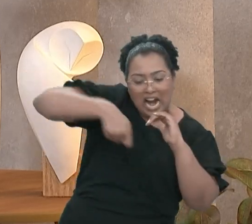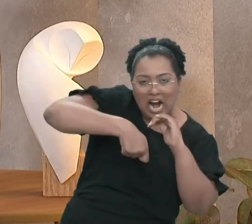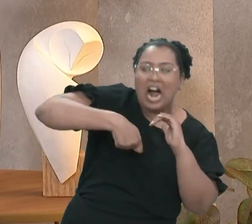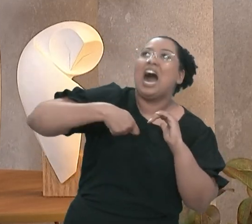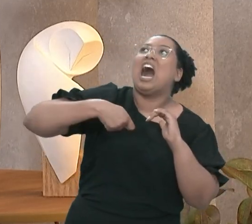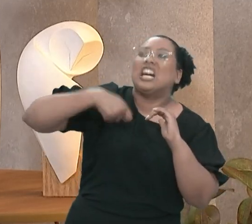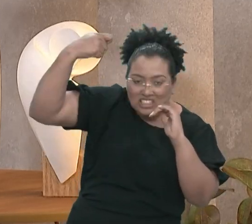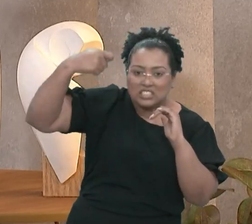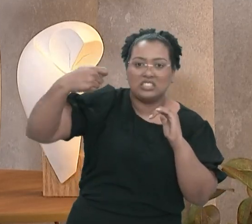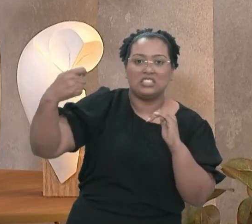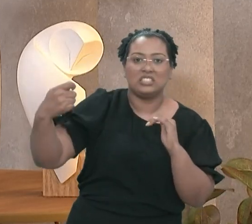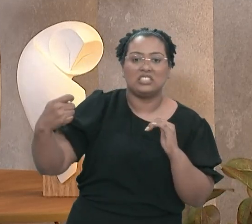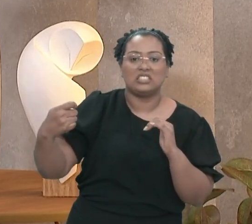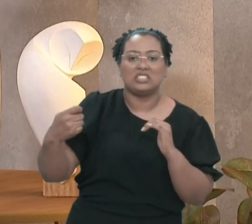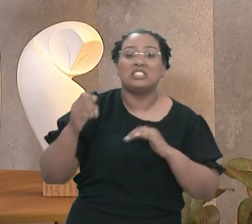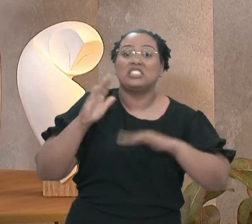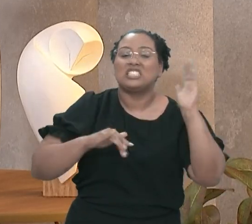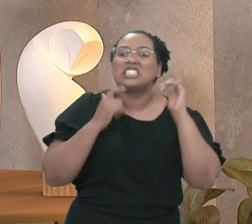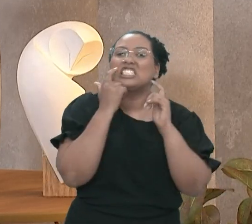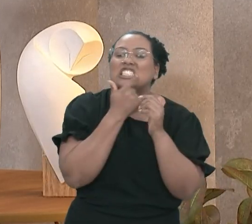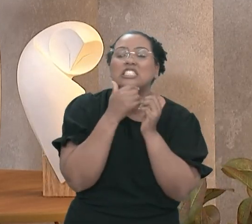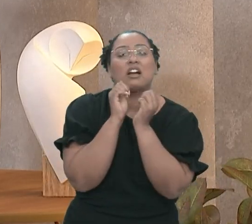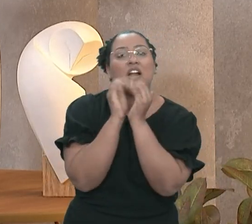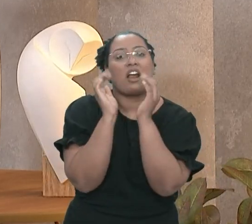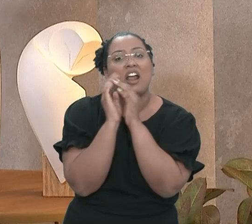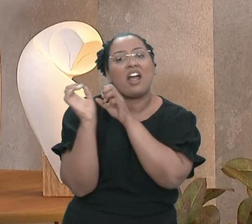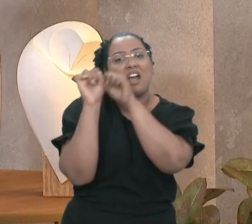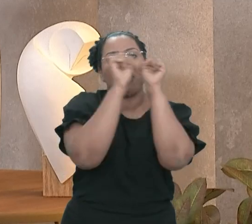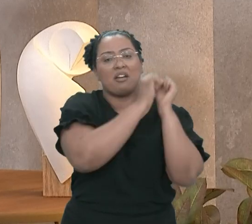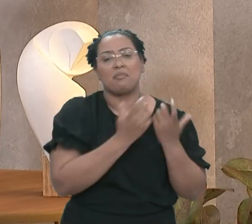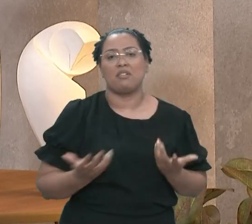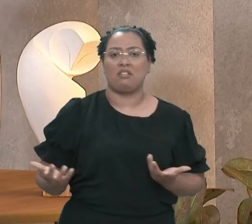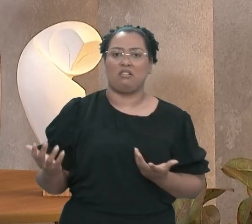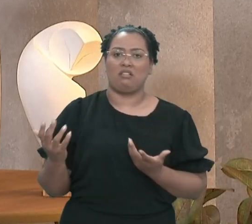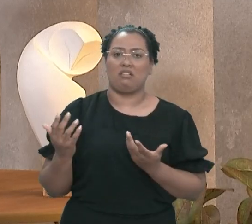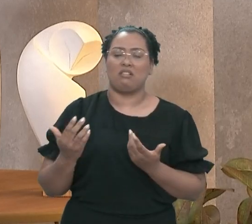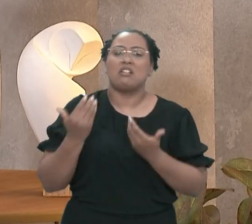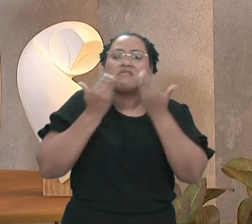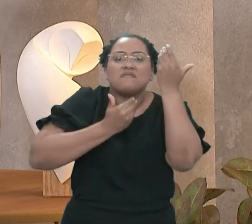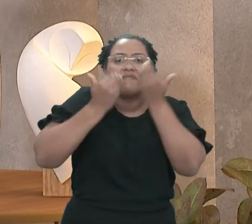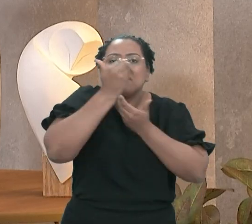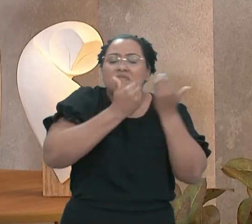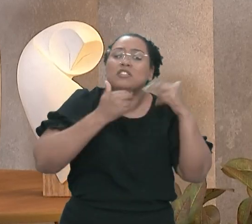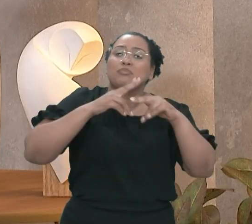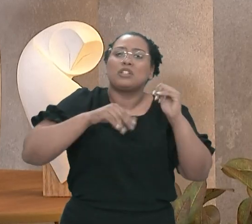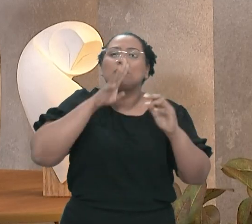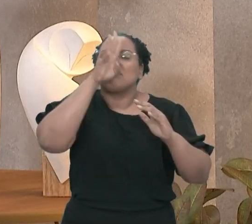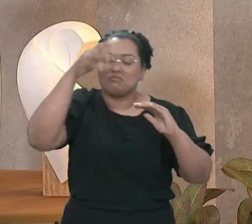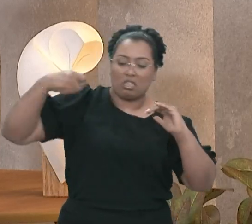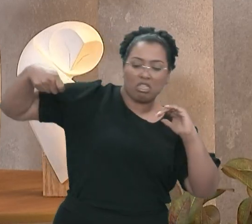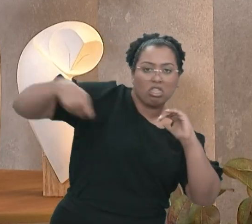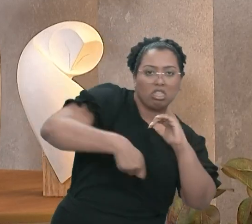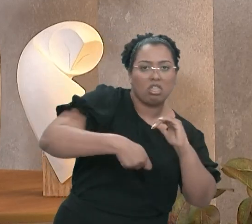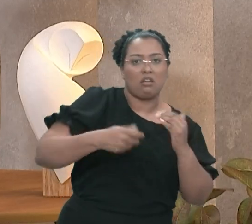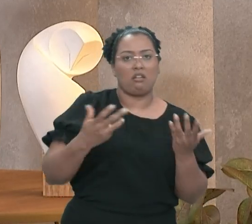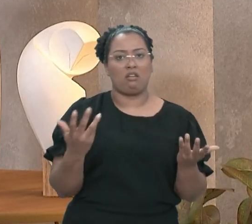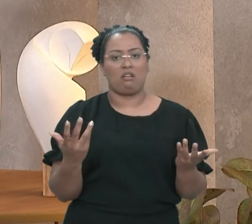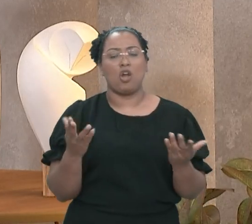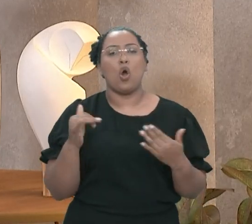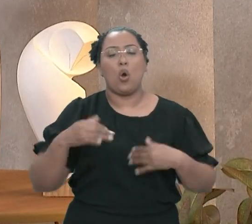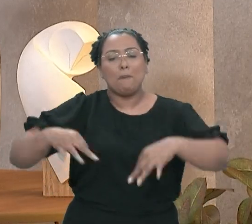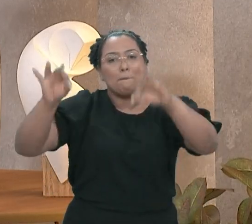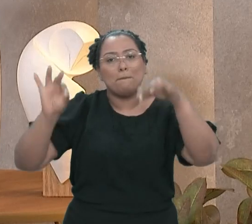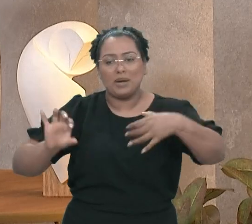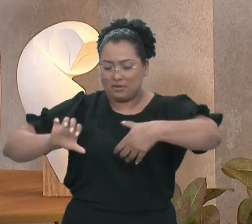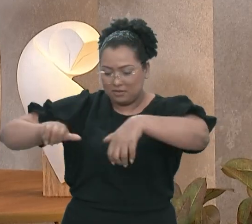Tem pacientes que chegam com os dentes quebrados, com a boca toda machucada por conta desses objetos. Ou então colocar pano